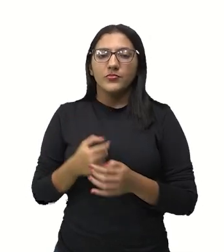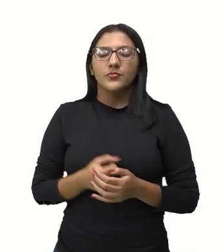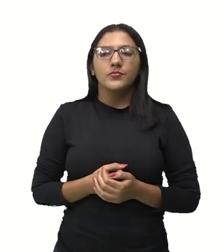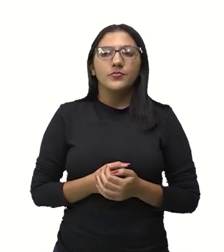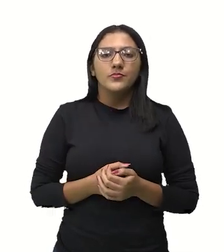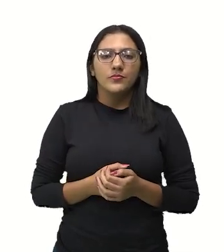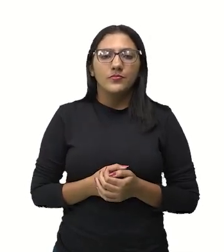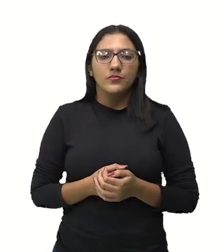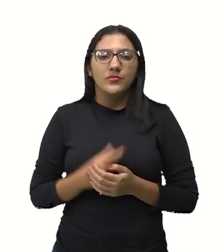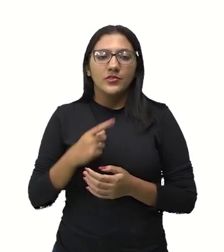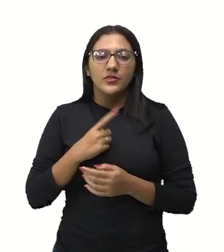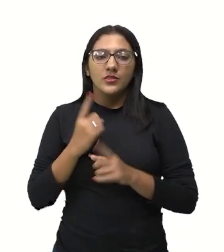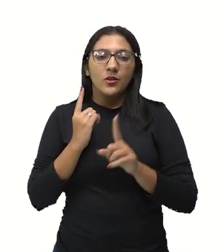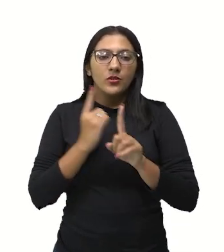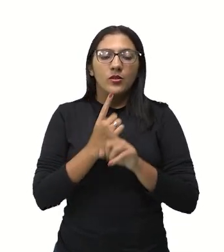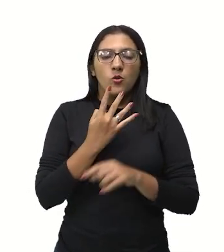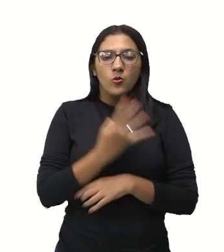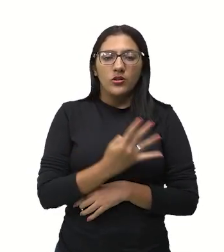então, nós vamos ter